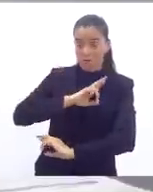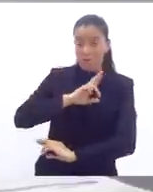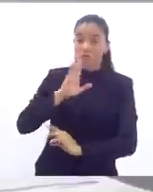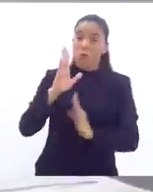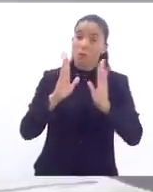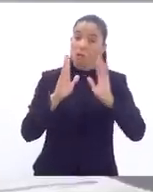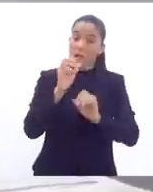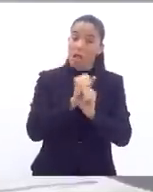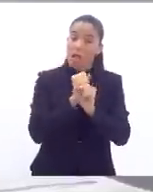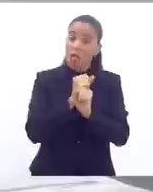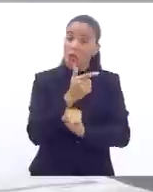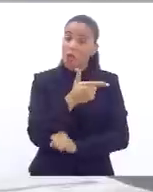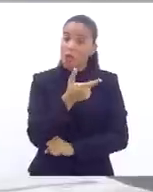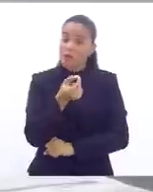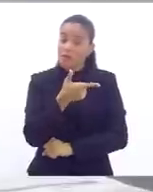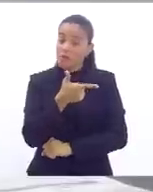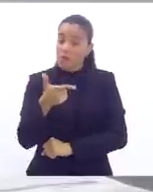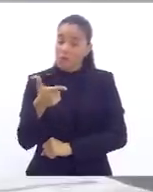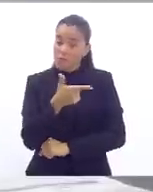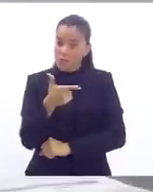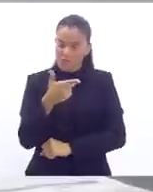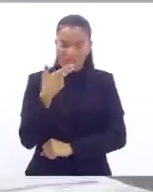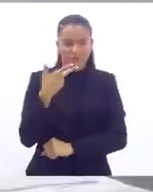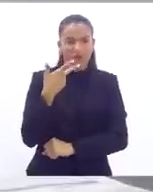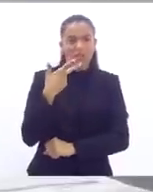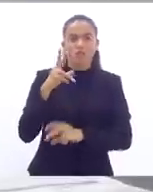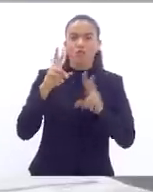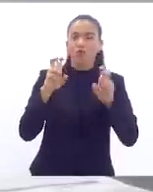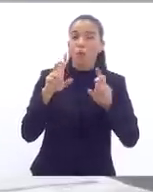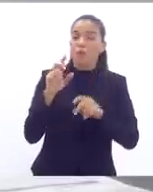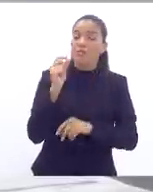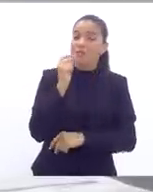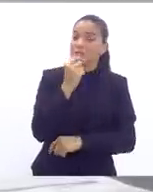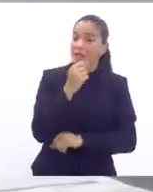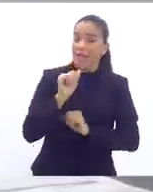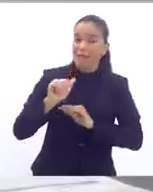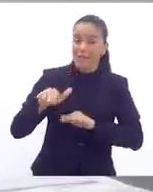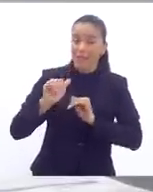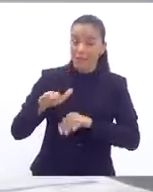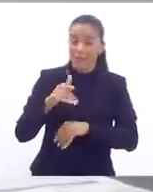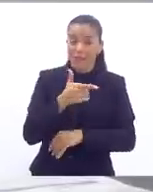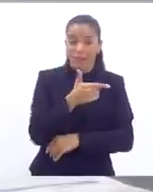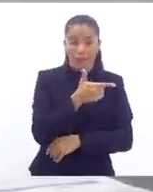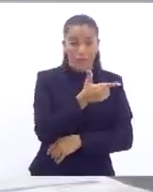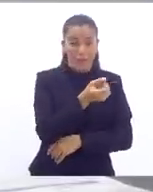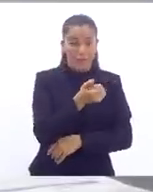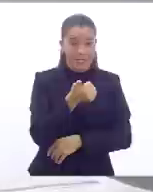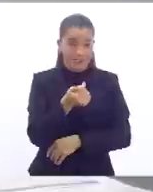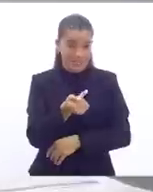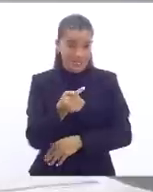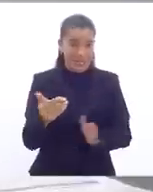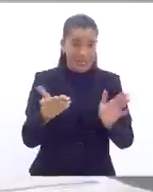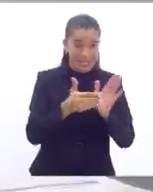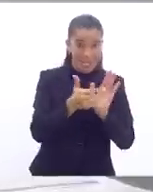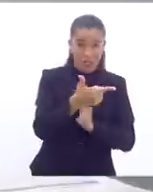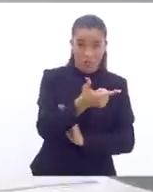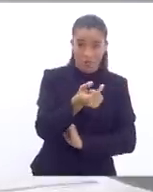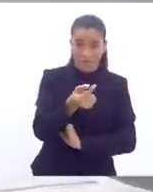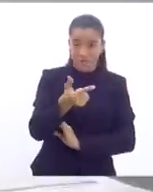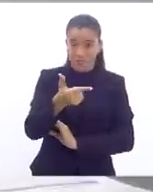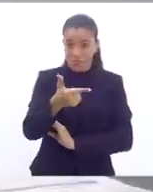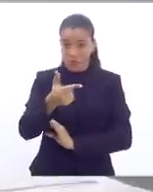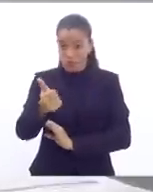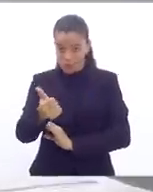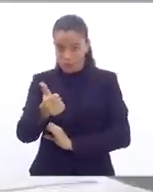nós estamos aqui discutindo setembro de 17 a 30 anos de 21 anos de 21